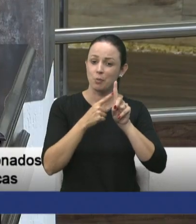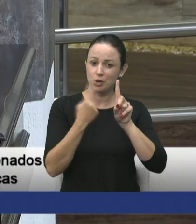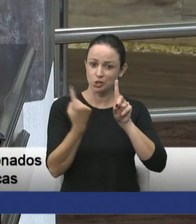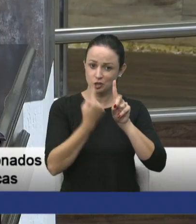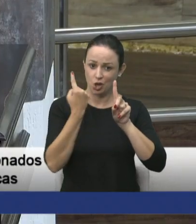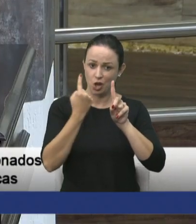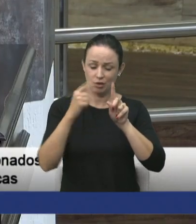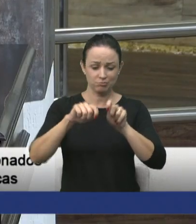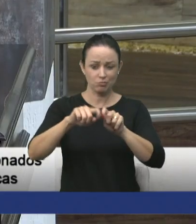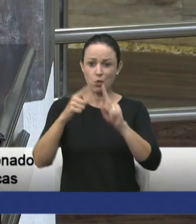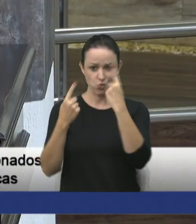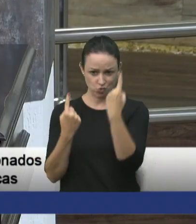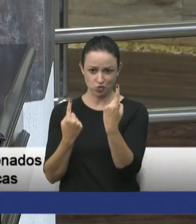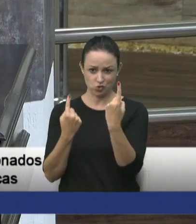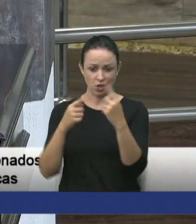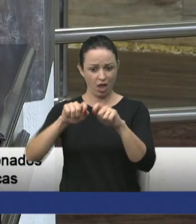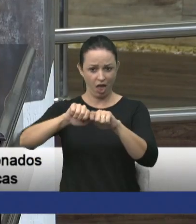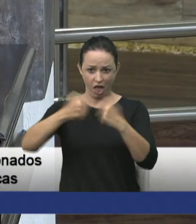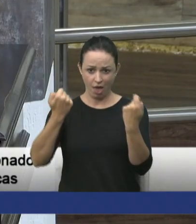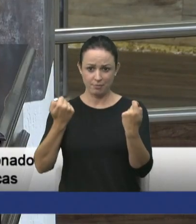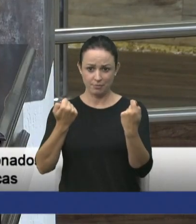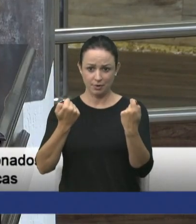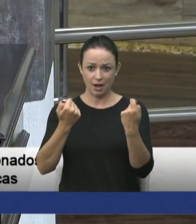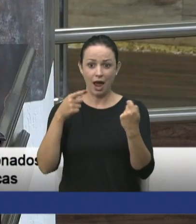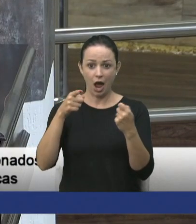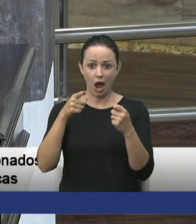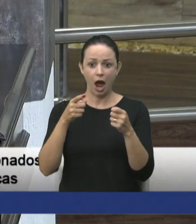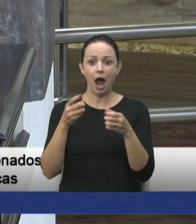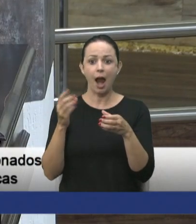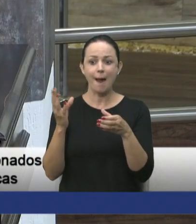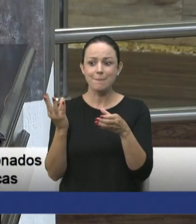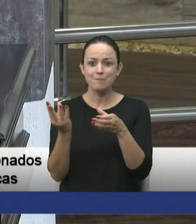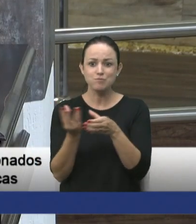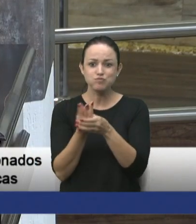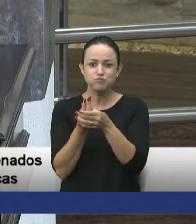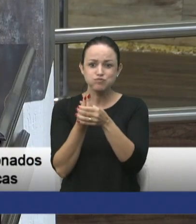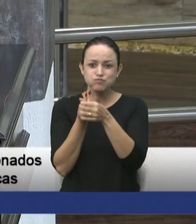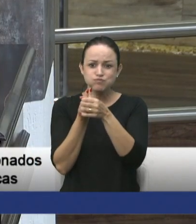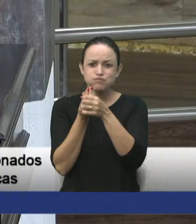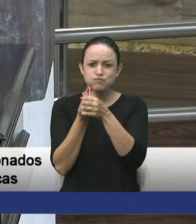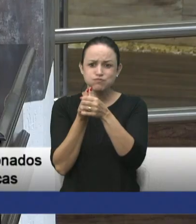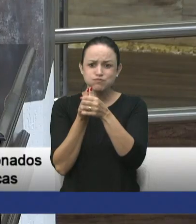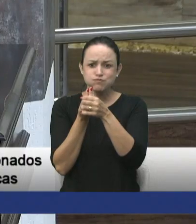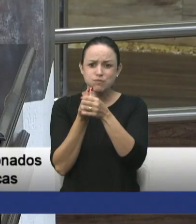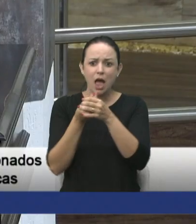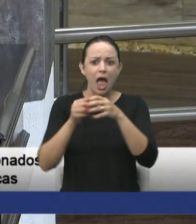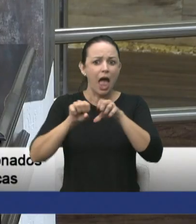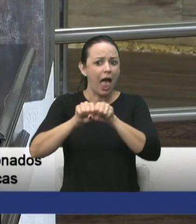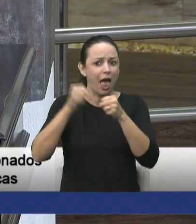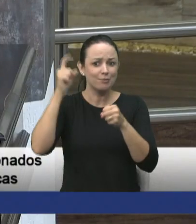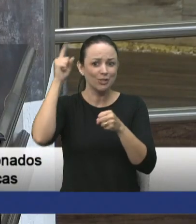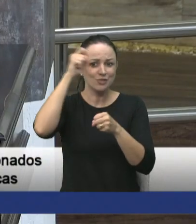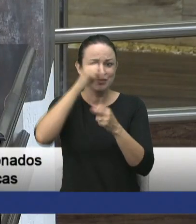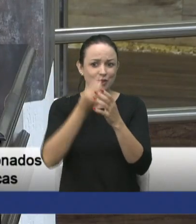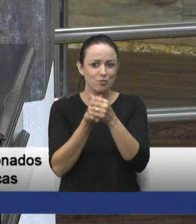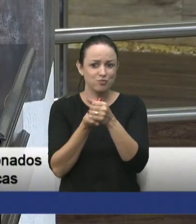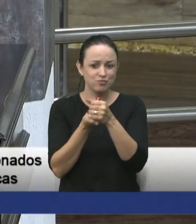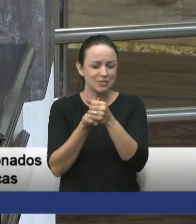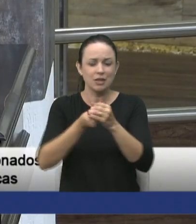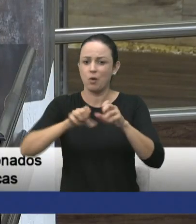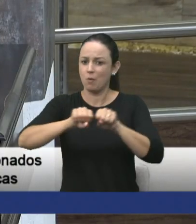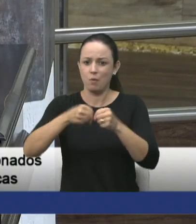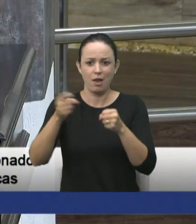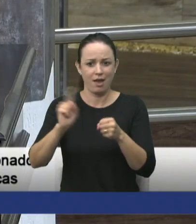você pega ele, você quebra. Você vai juntando vários palitos de fósforo, vai ficando muito difícil quebrar e ele se torna até impossível